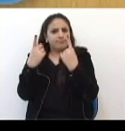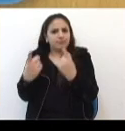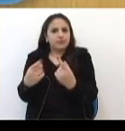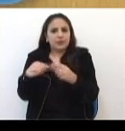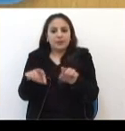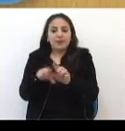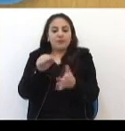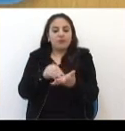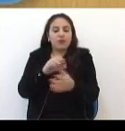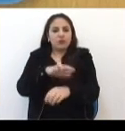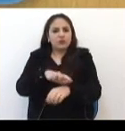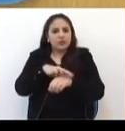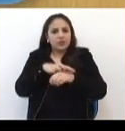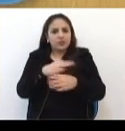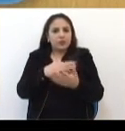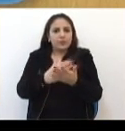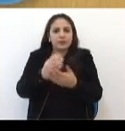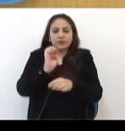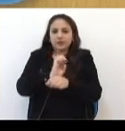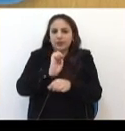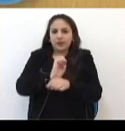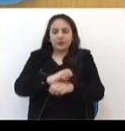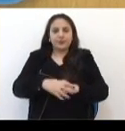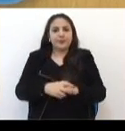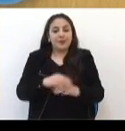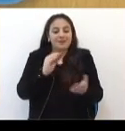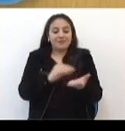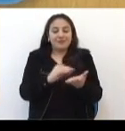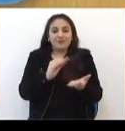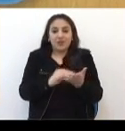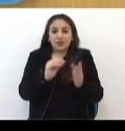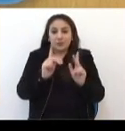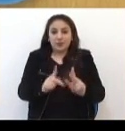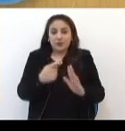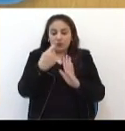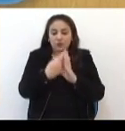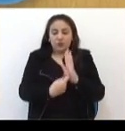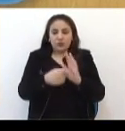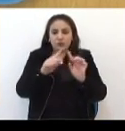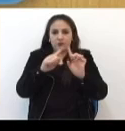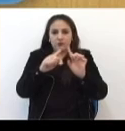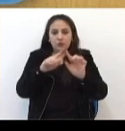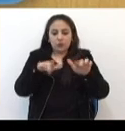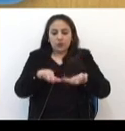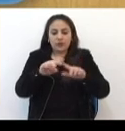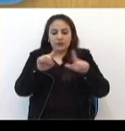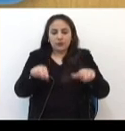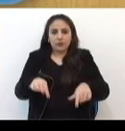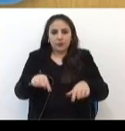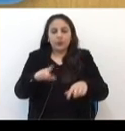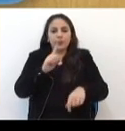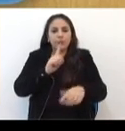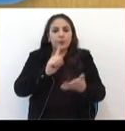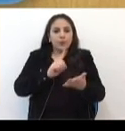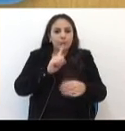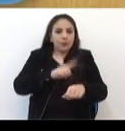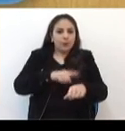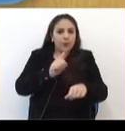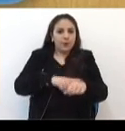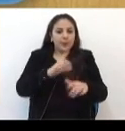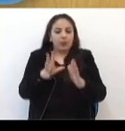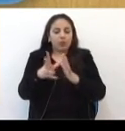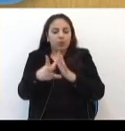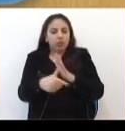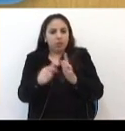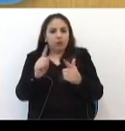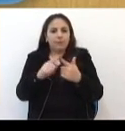e insegurança toma conta do Estado. A falta de efetivos nos órgãos públicos, o aumento da criminalidade